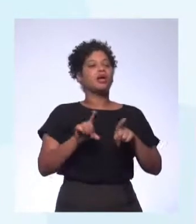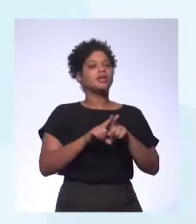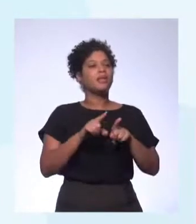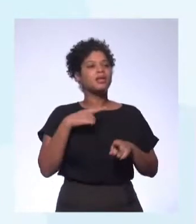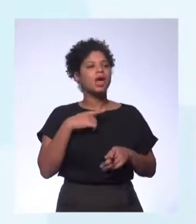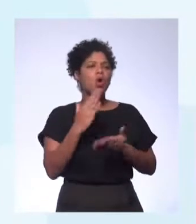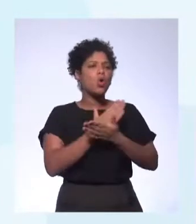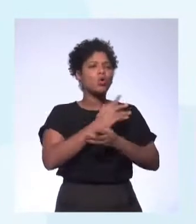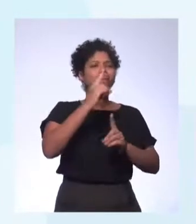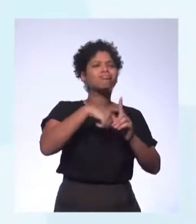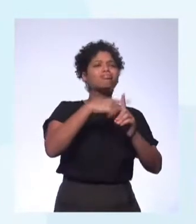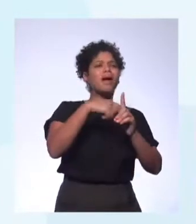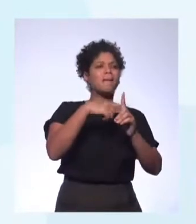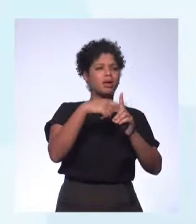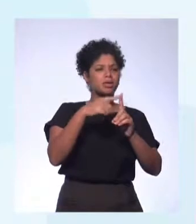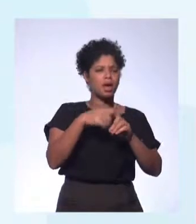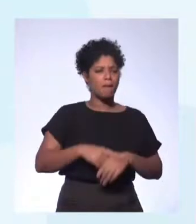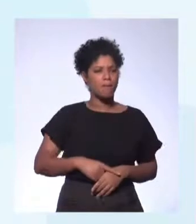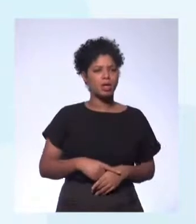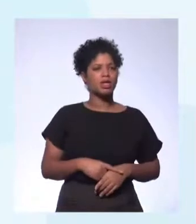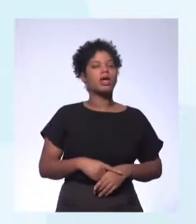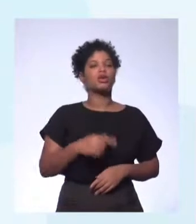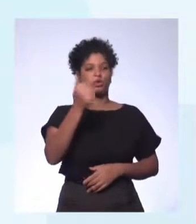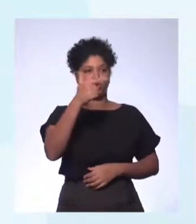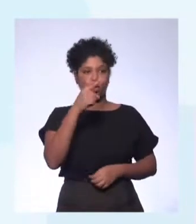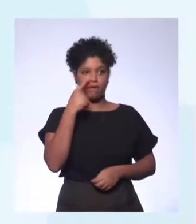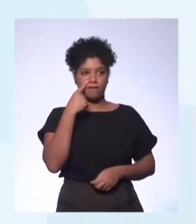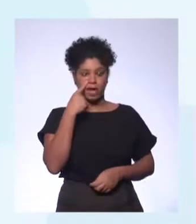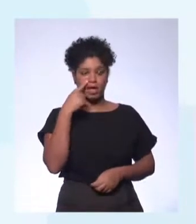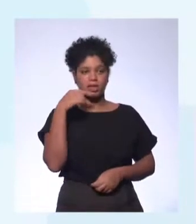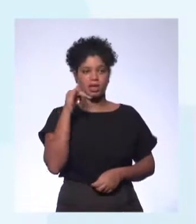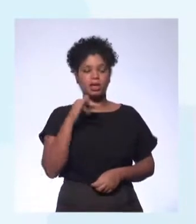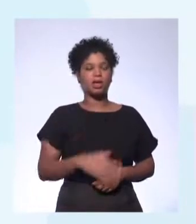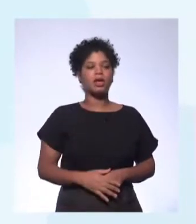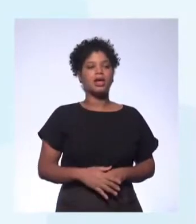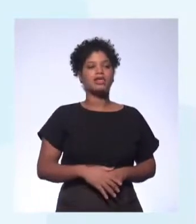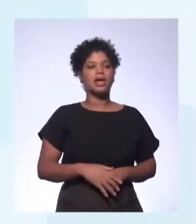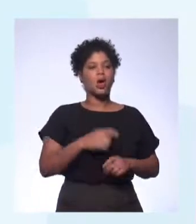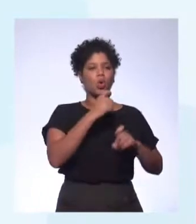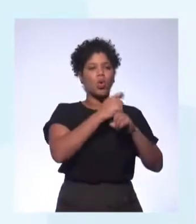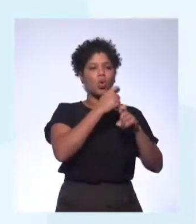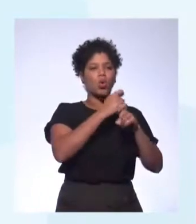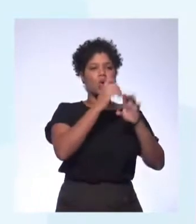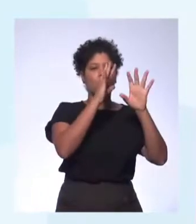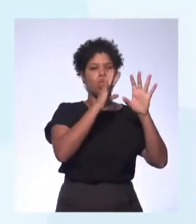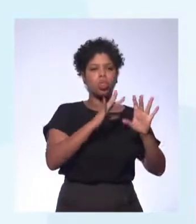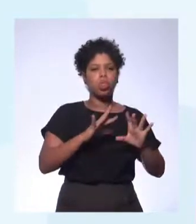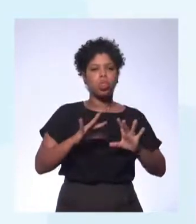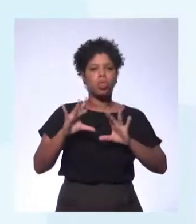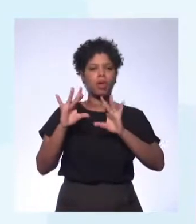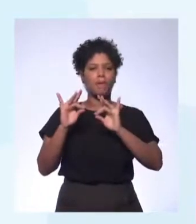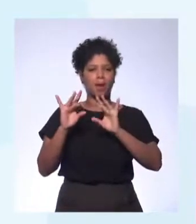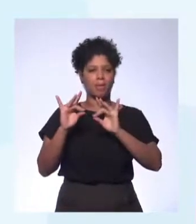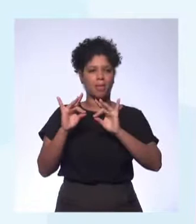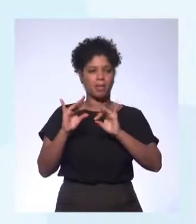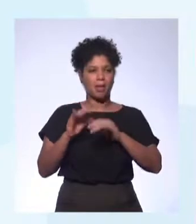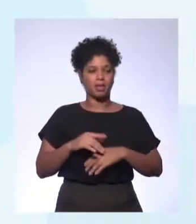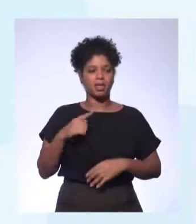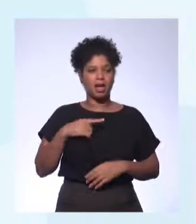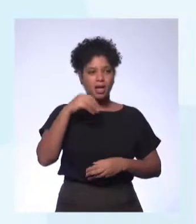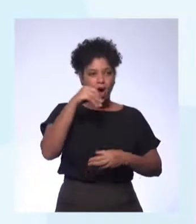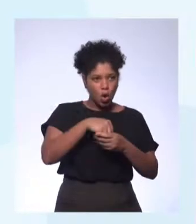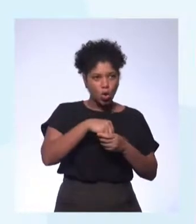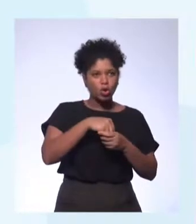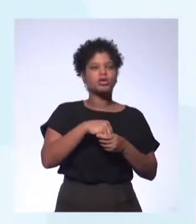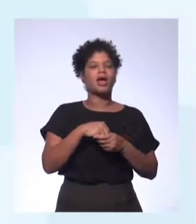temos temperatura de ebulição novamente quanto mais intensas forem as forças intermoleculares